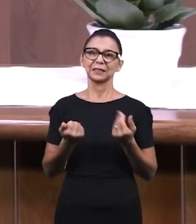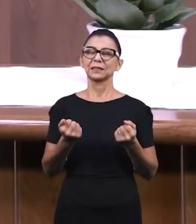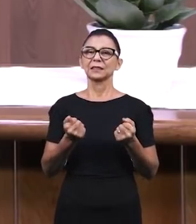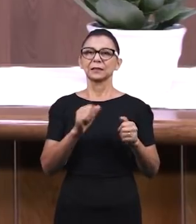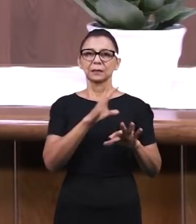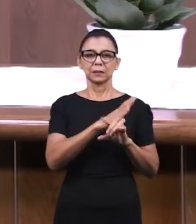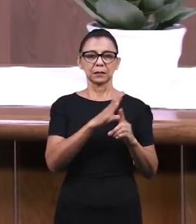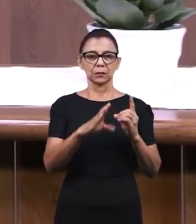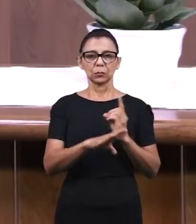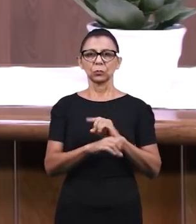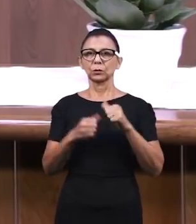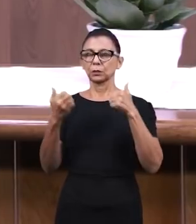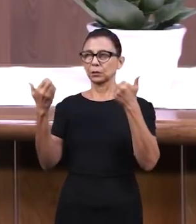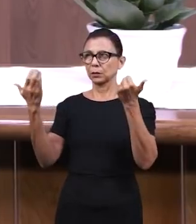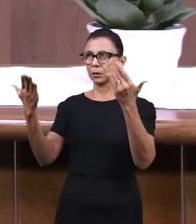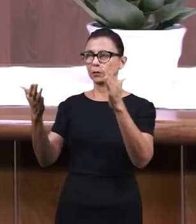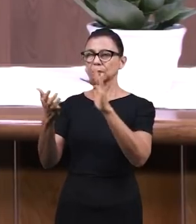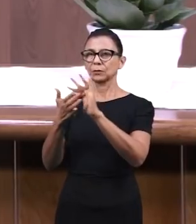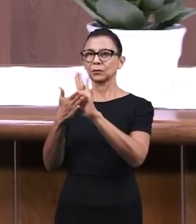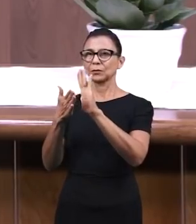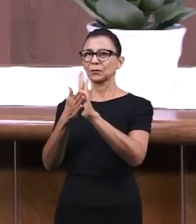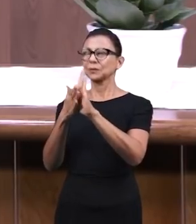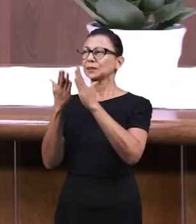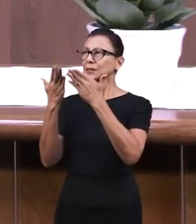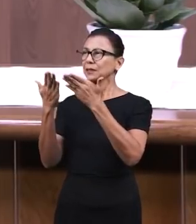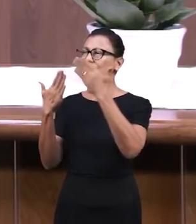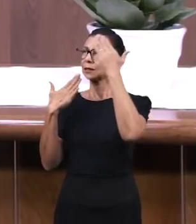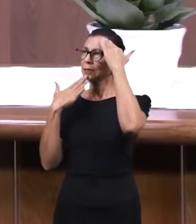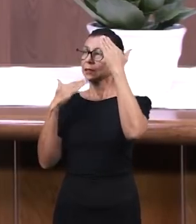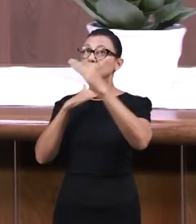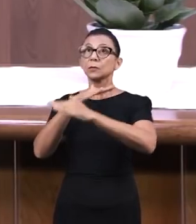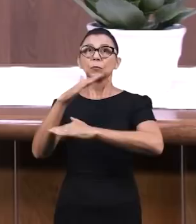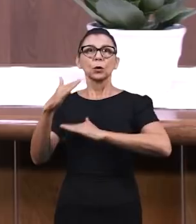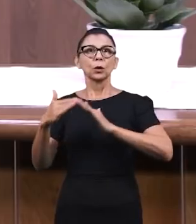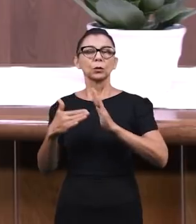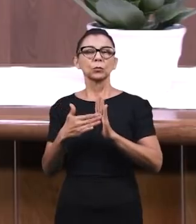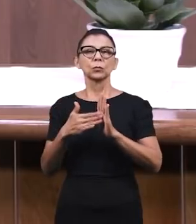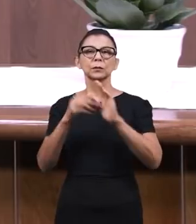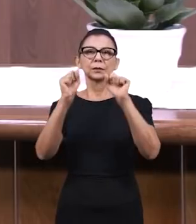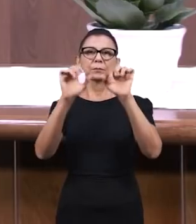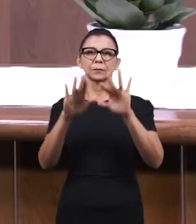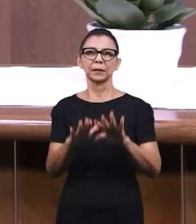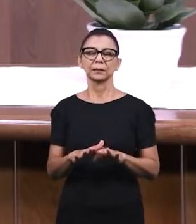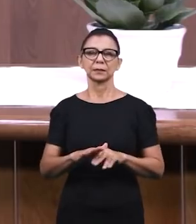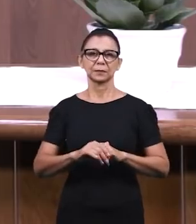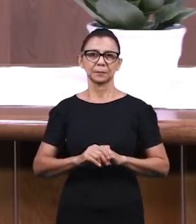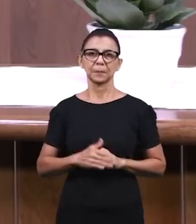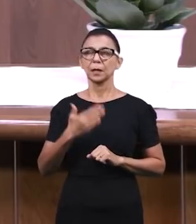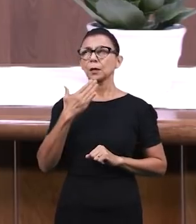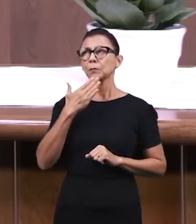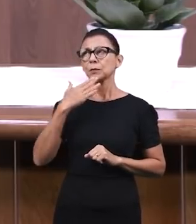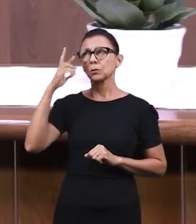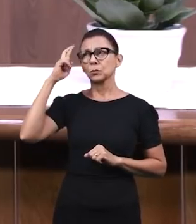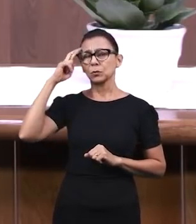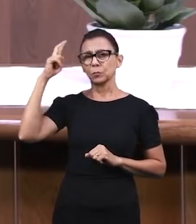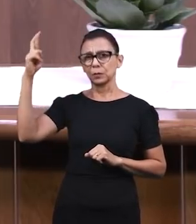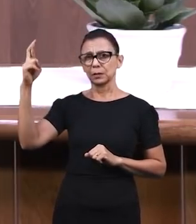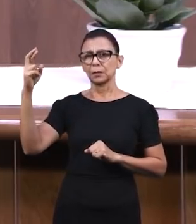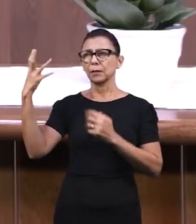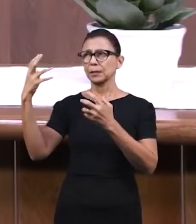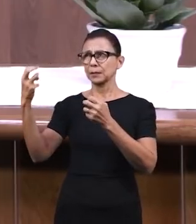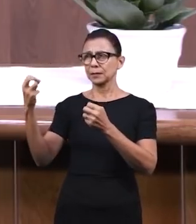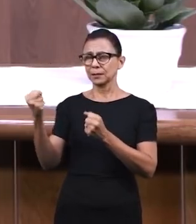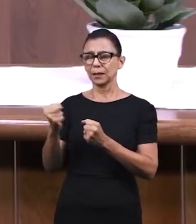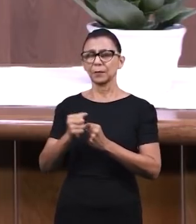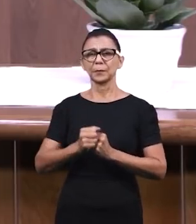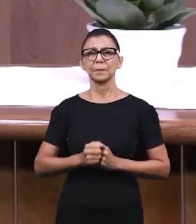altar colocamos este culto e com ele o nosso louvor e a nossa gratidão por todo o bem que o Senhor tem nos feito. Agora pedimos,